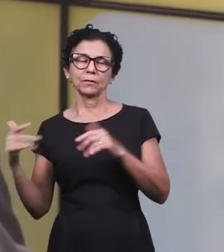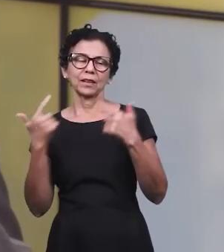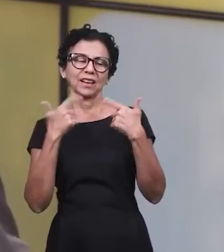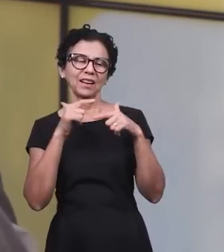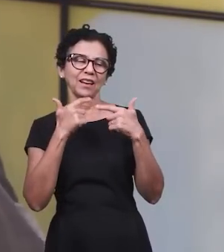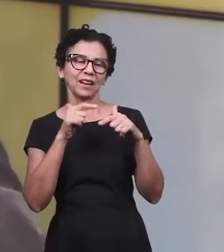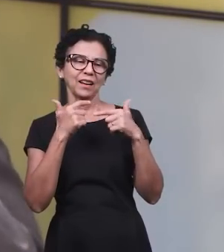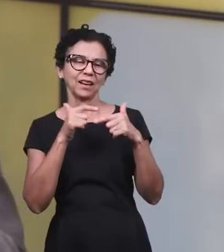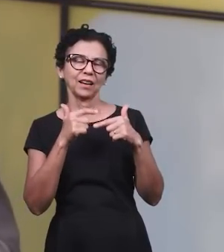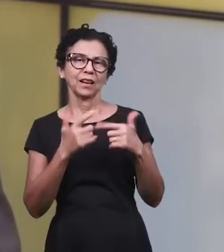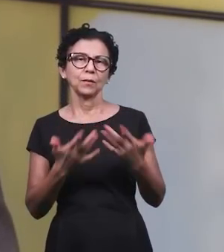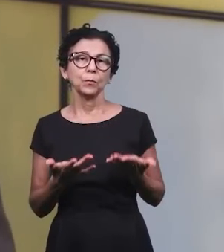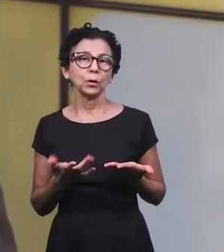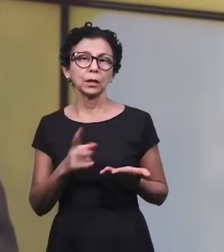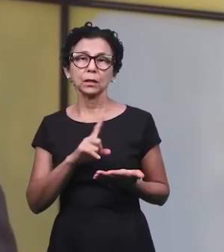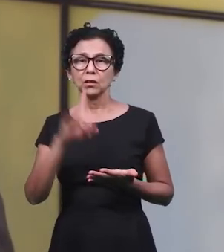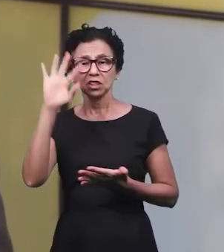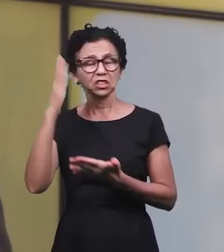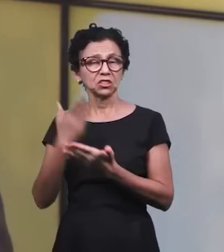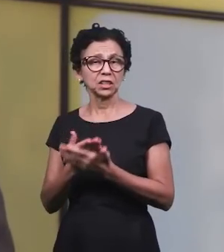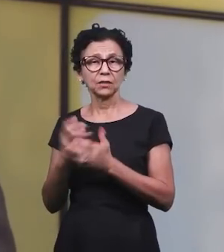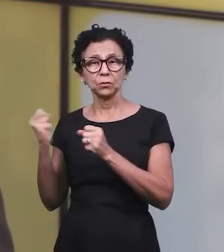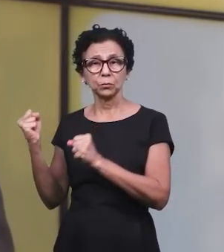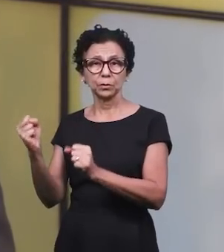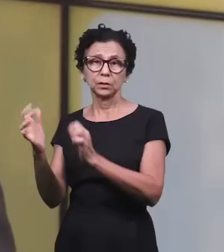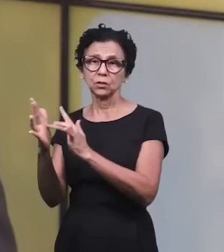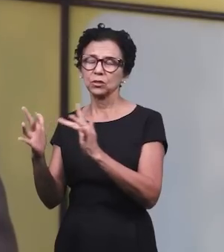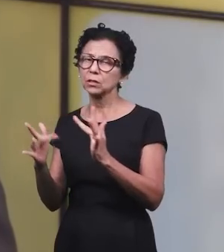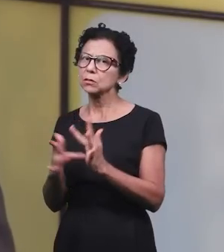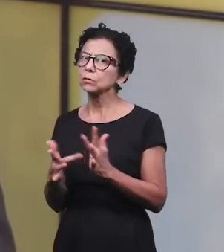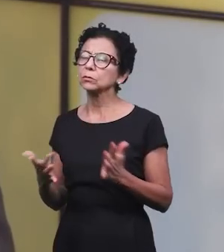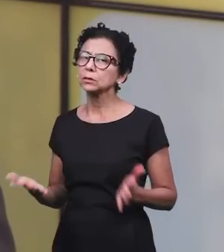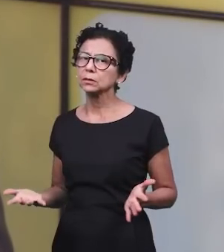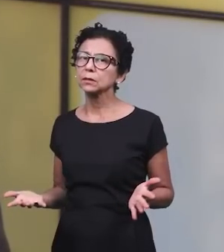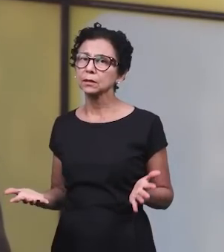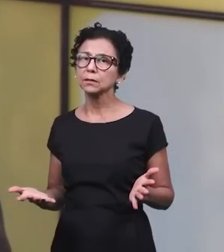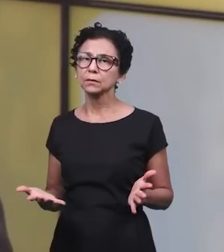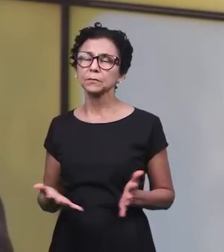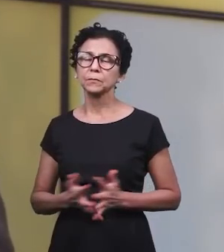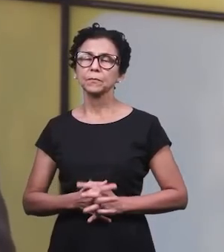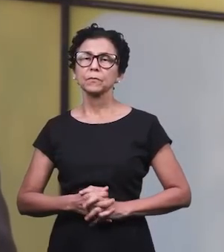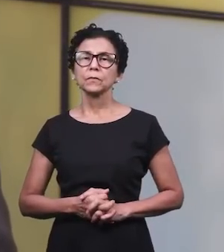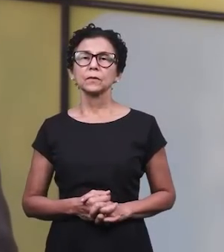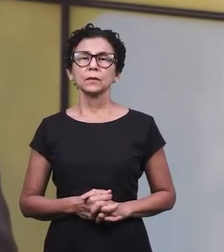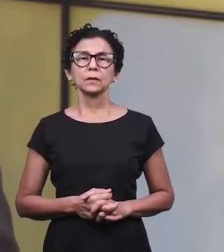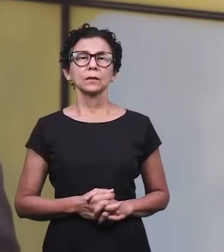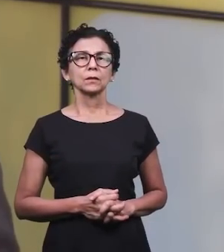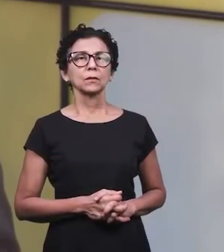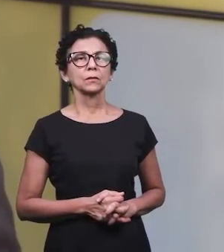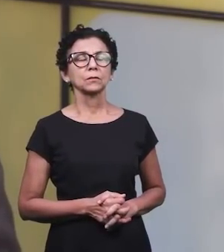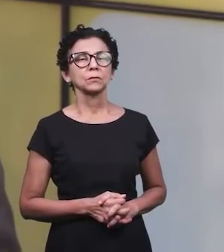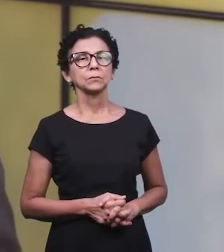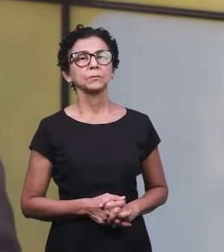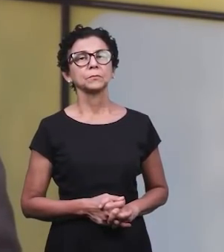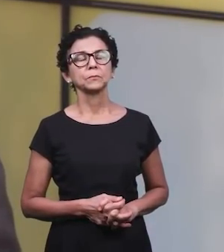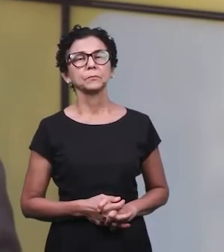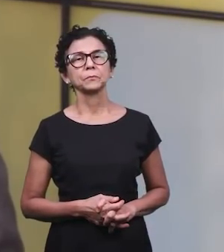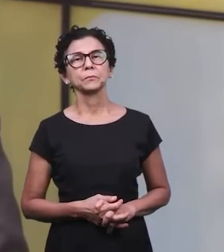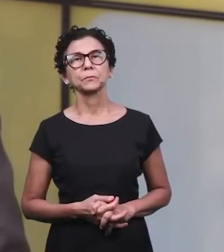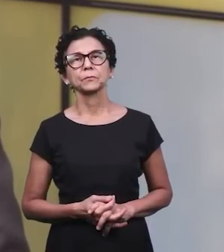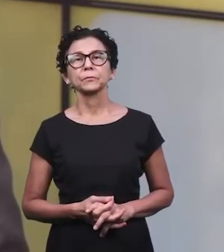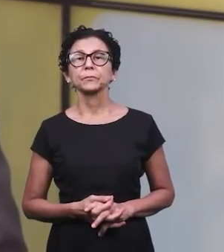assistindo, mas também com quem eles estão convivendo, né? Porque vem situações que podem desencadear